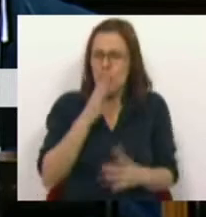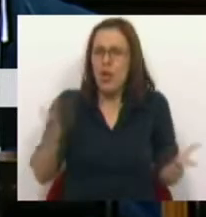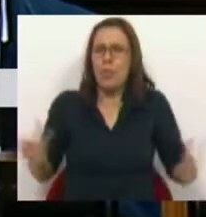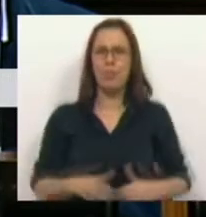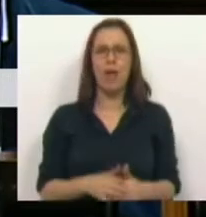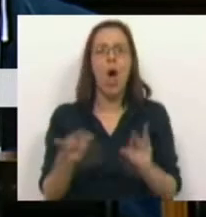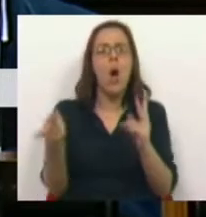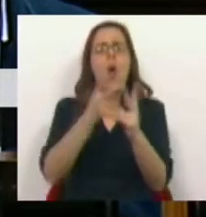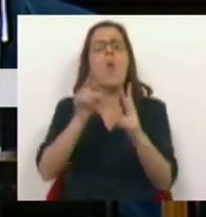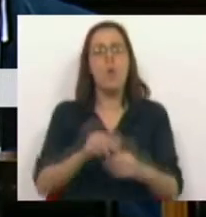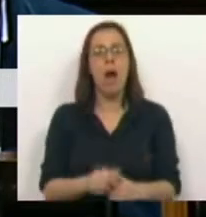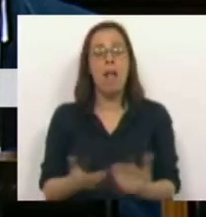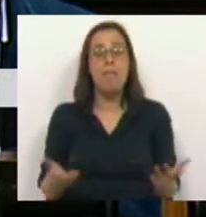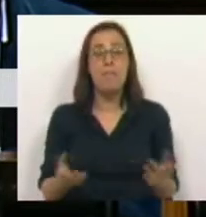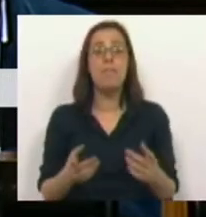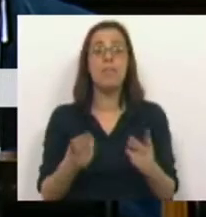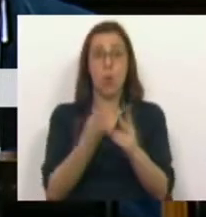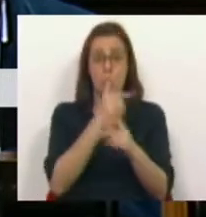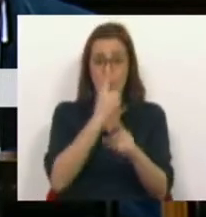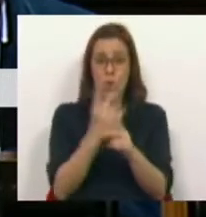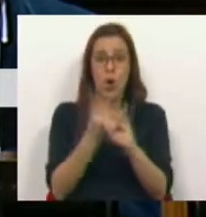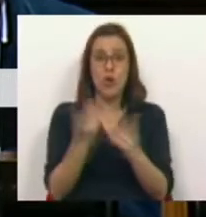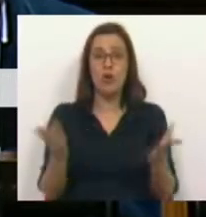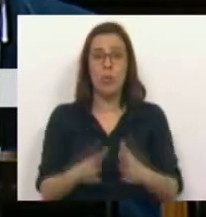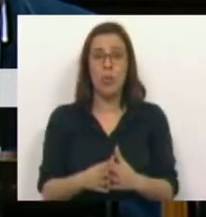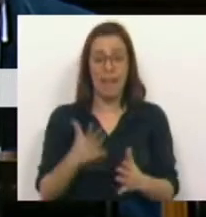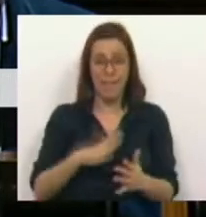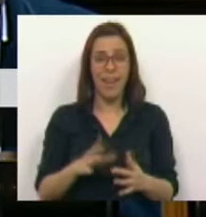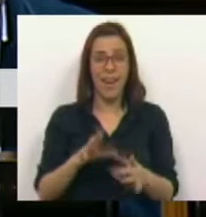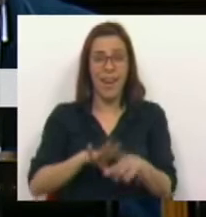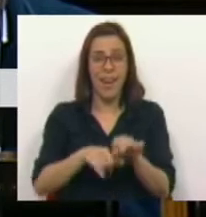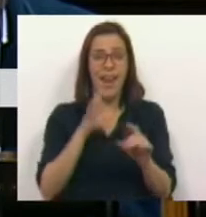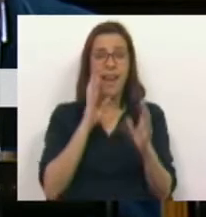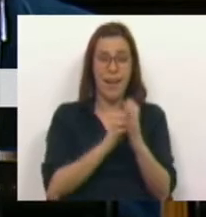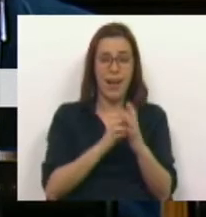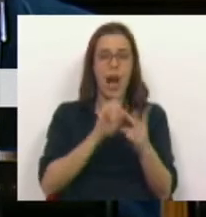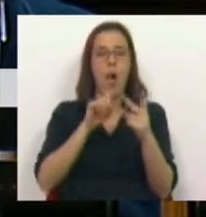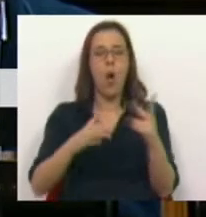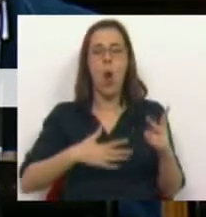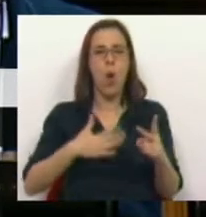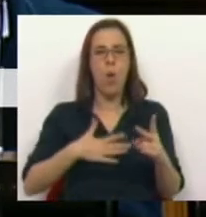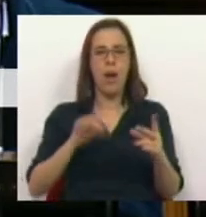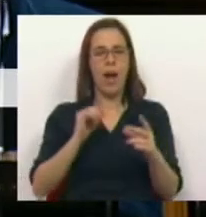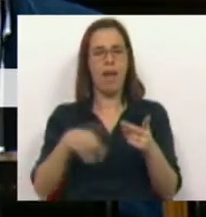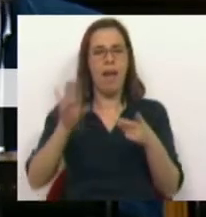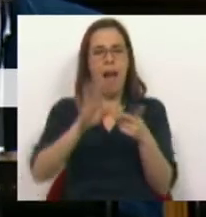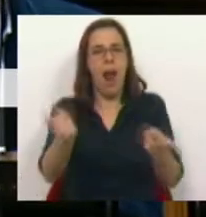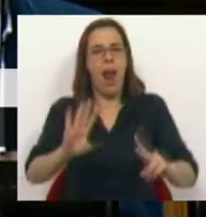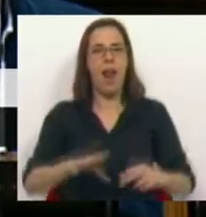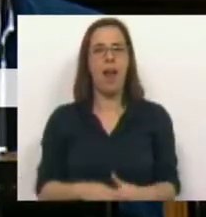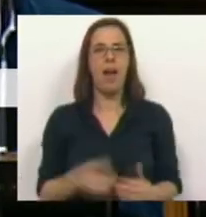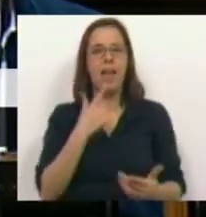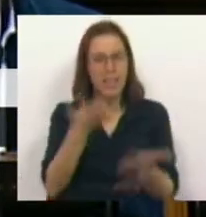deputado, qual das duas é que é? Ou é as duas ao mesmo tempo? Querem dar cabo da Caixa ou não querem a sua